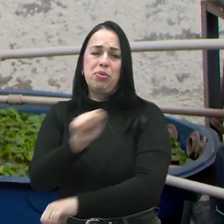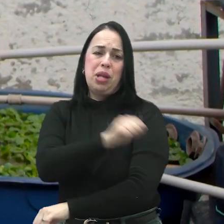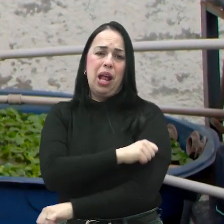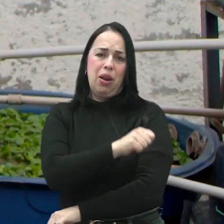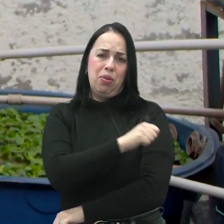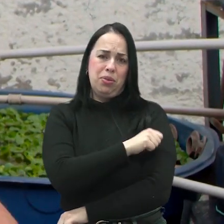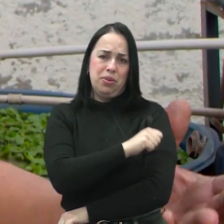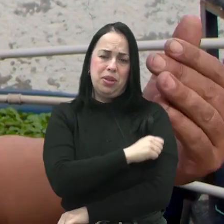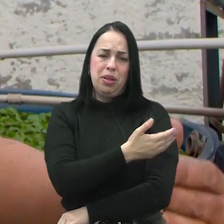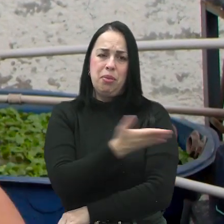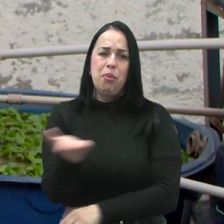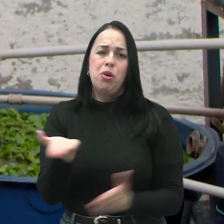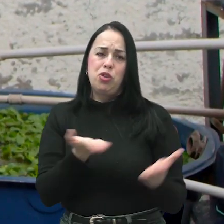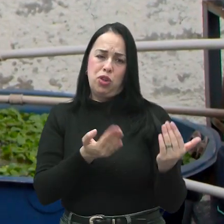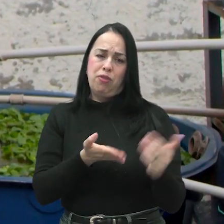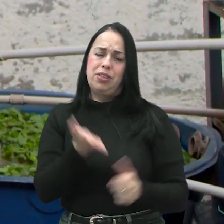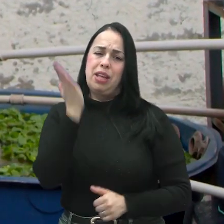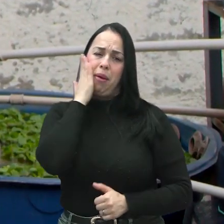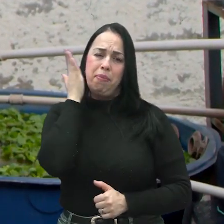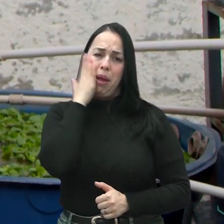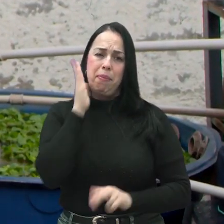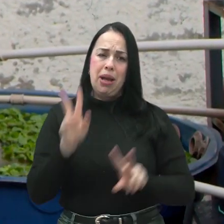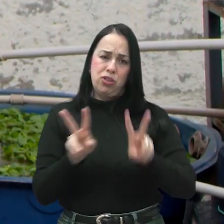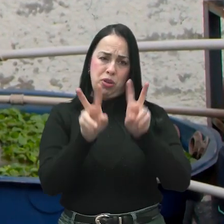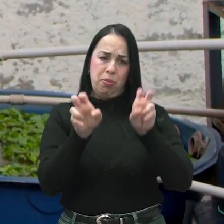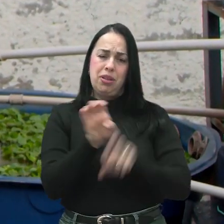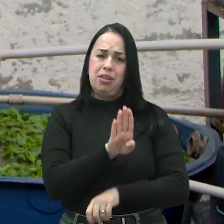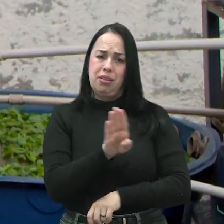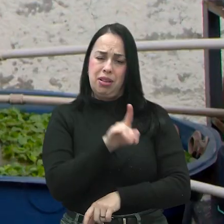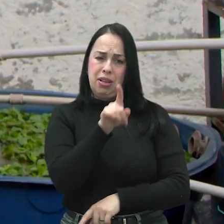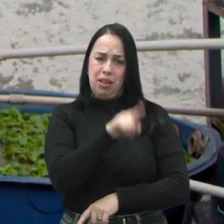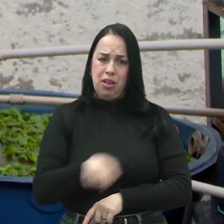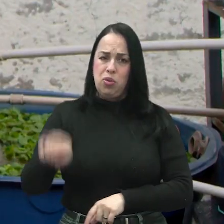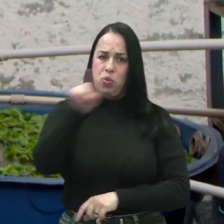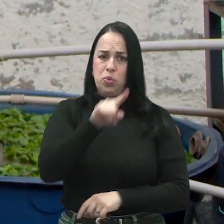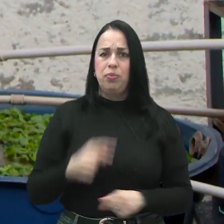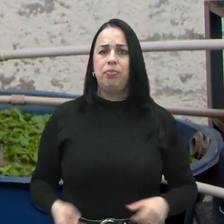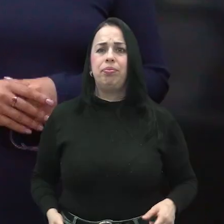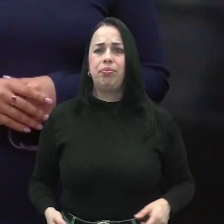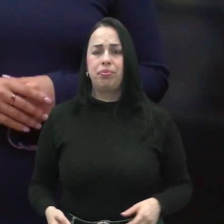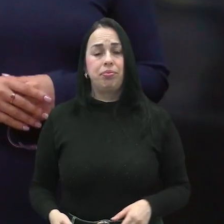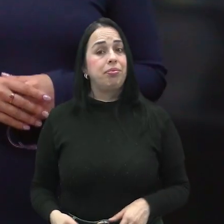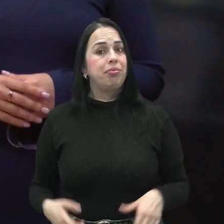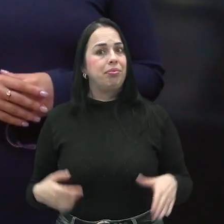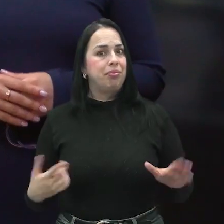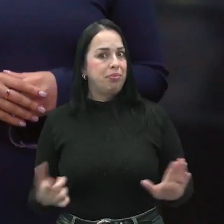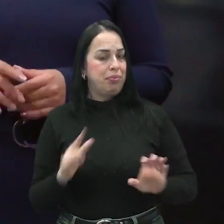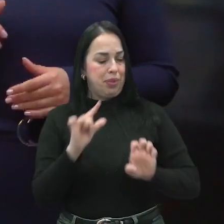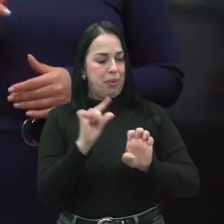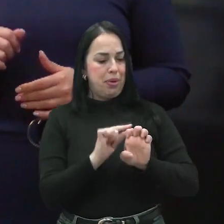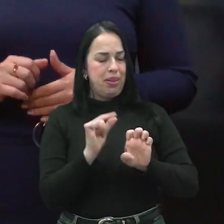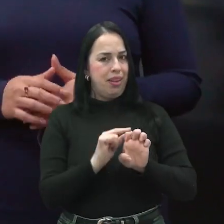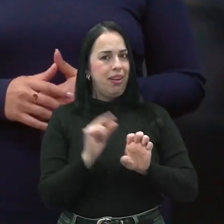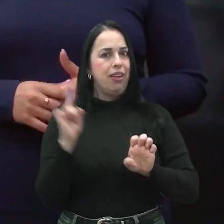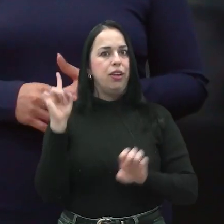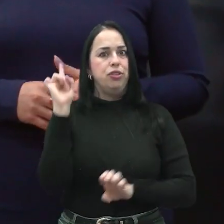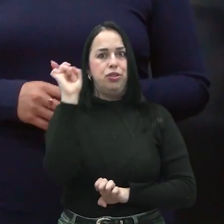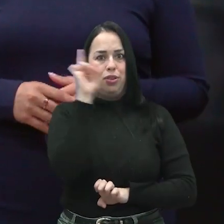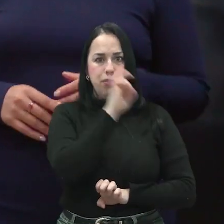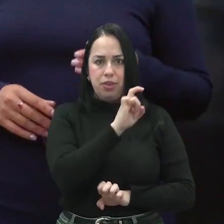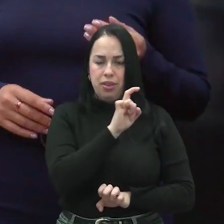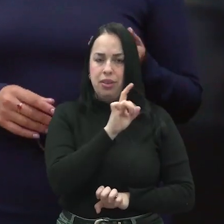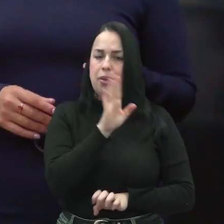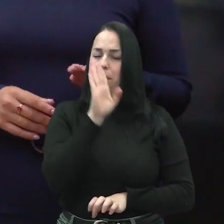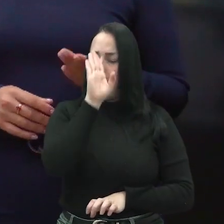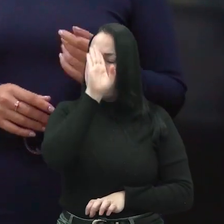para as escolas, para os nossos jovens estar conhecendo um pouco mais da biologia desse ciclo completo. Empreender não é uma tarefa fácil, ainda